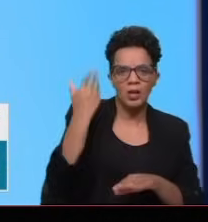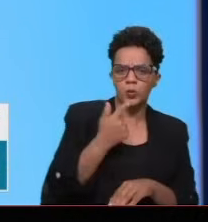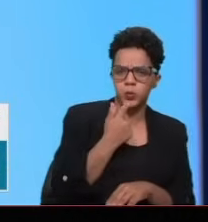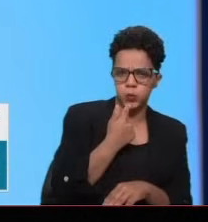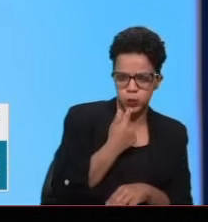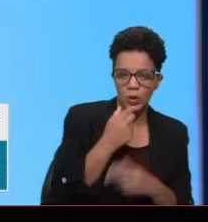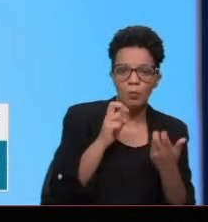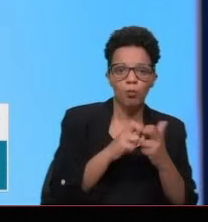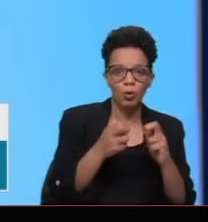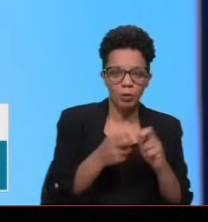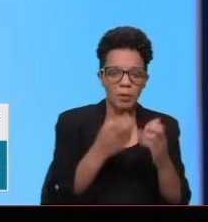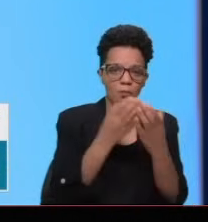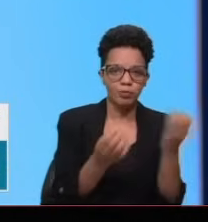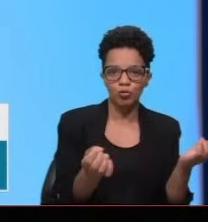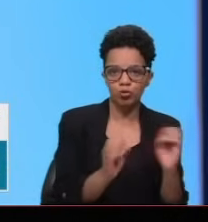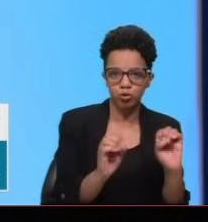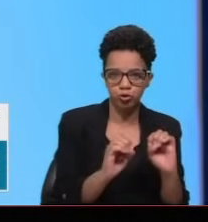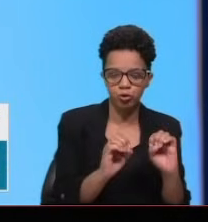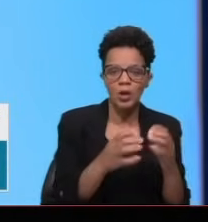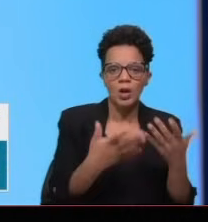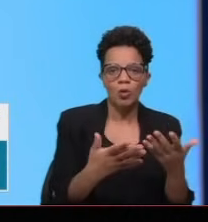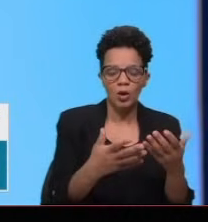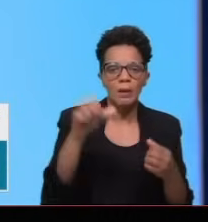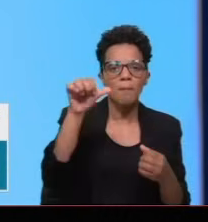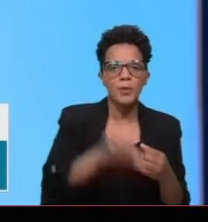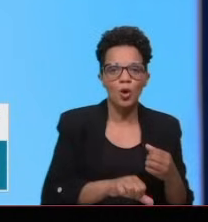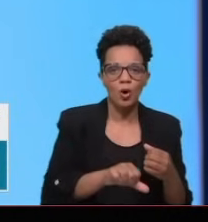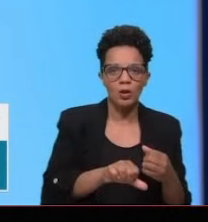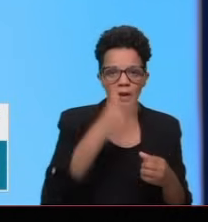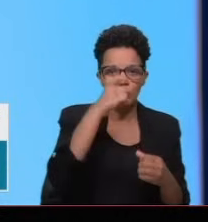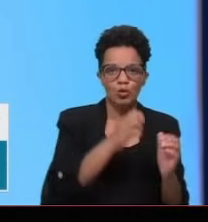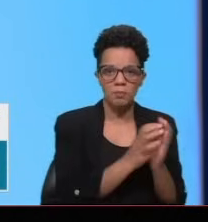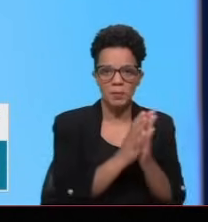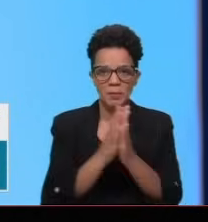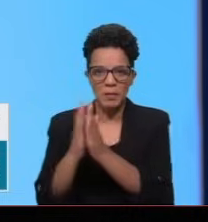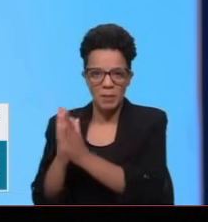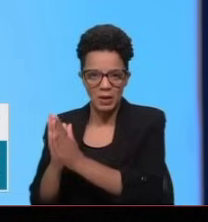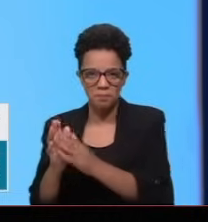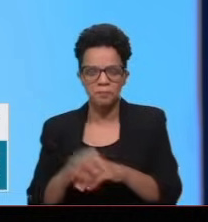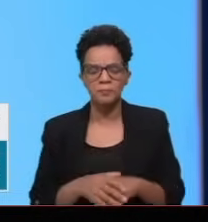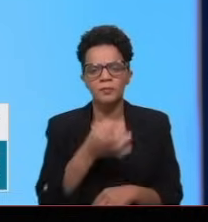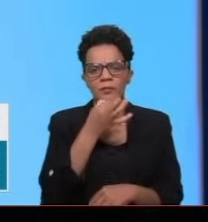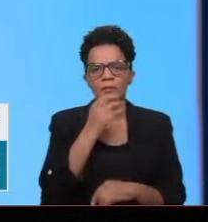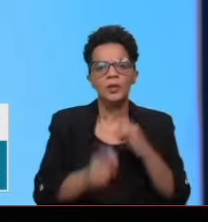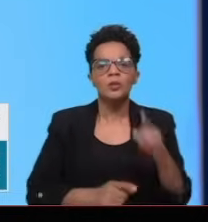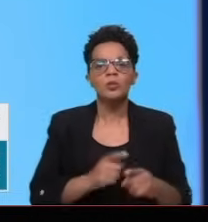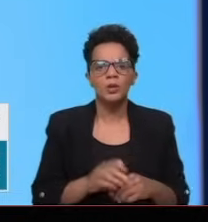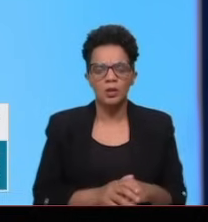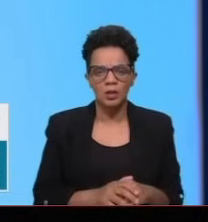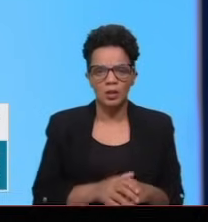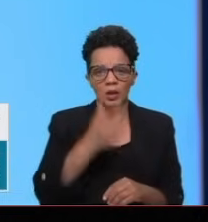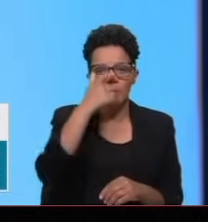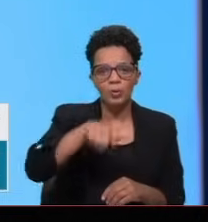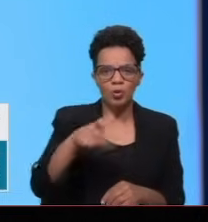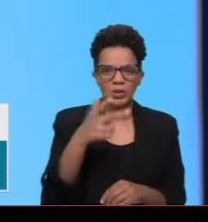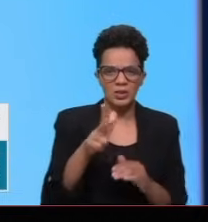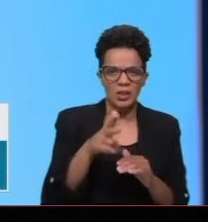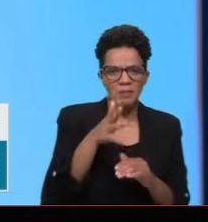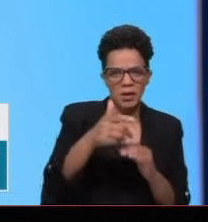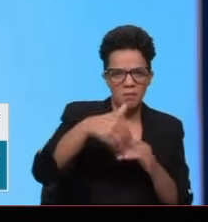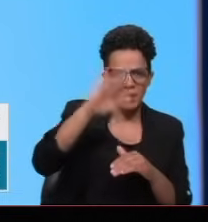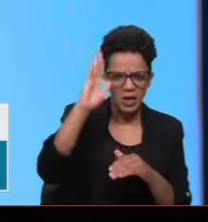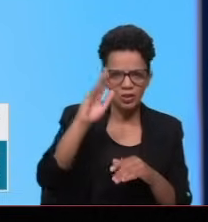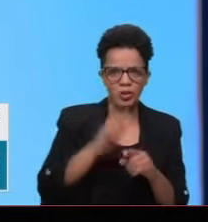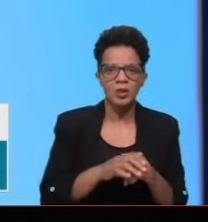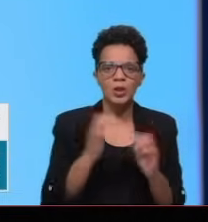muitas o problema não foi resolvido e aumentou e é preciso dizer o seguinte estamos a falar de centenas de milhares de pessoas que têm descontos